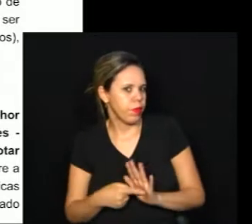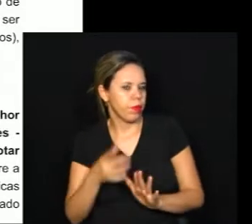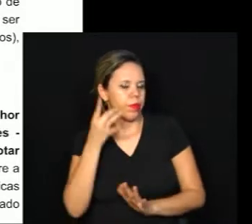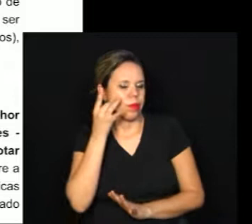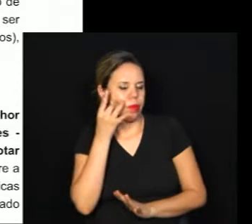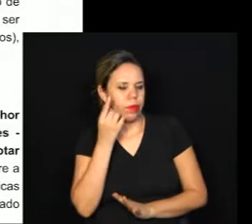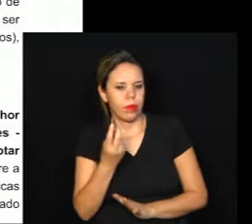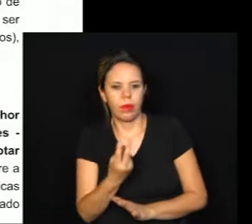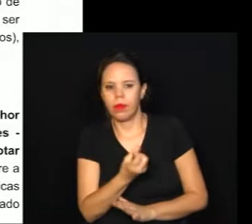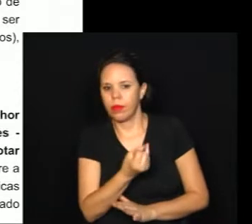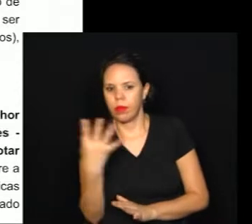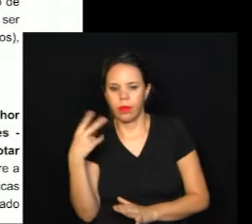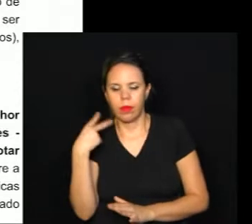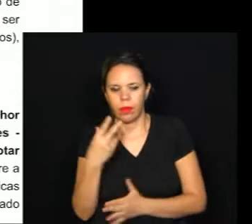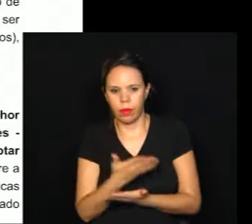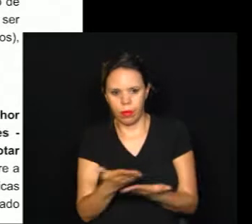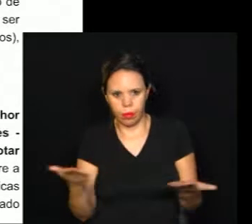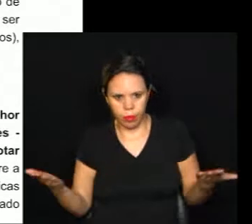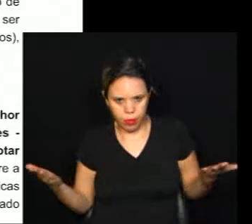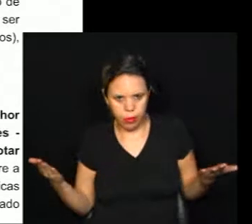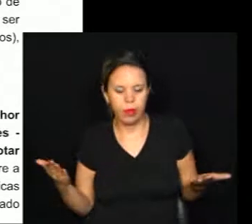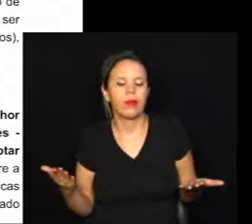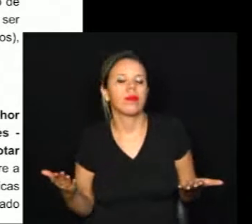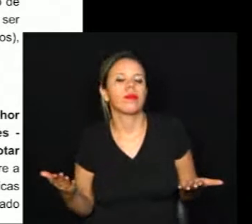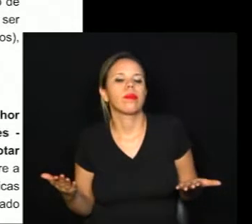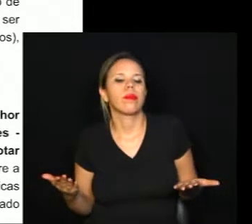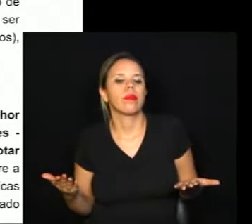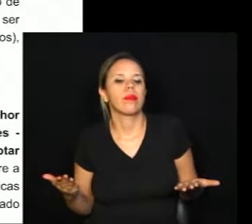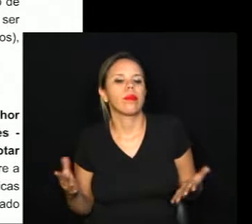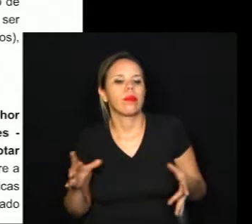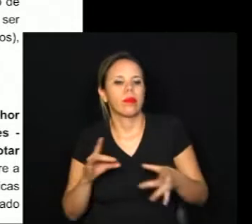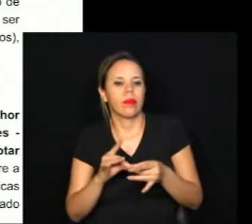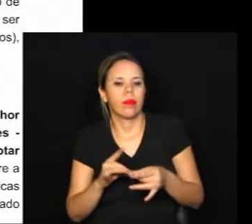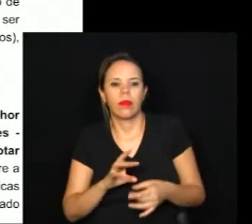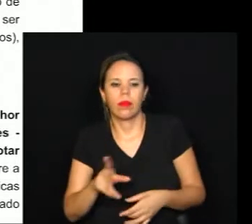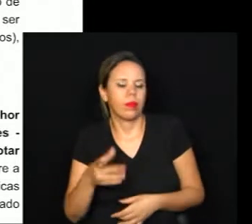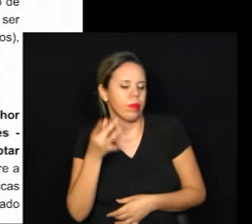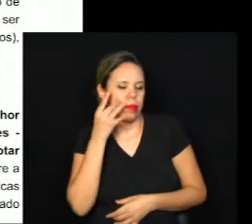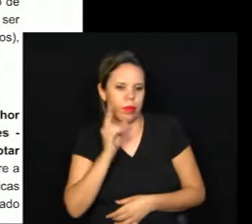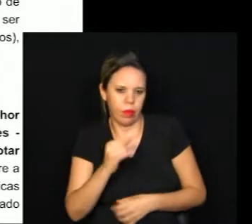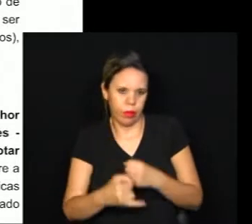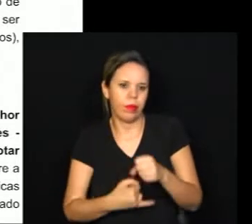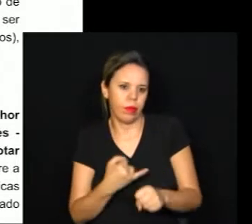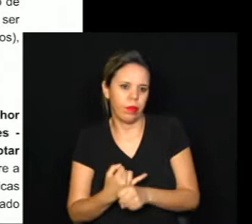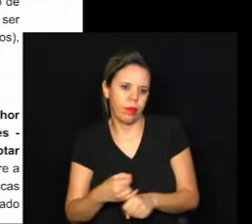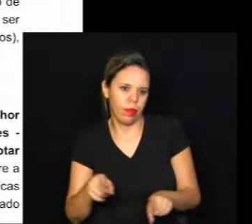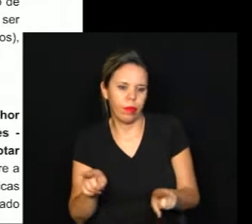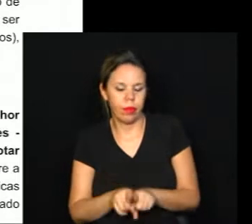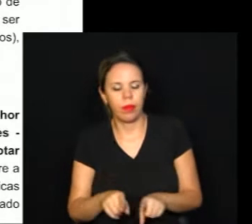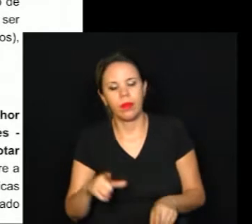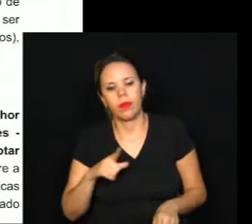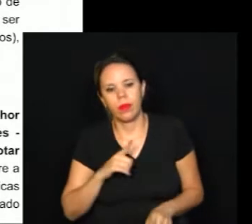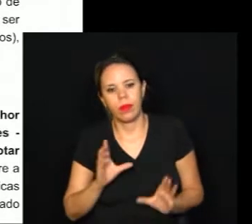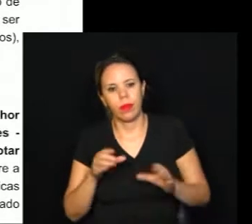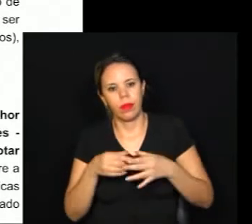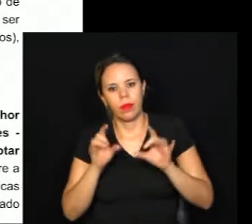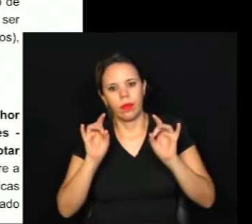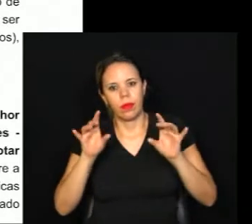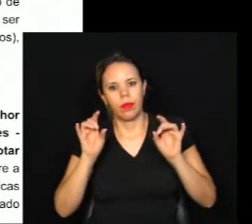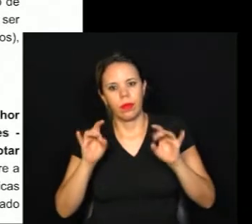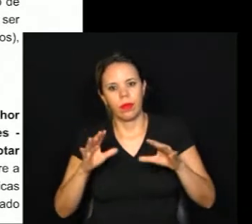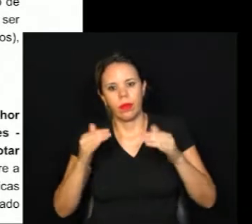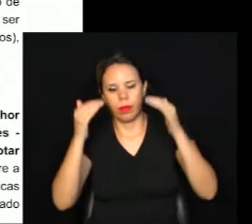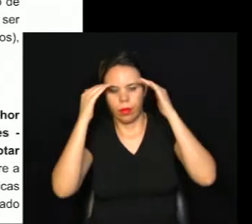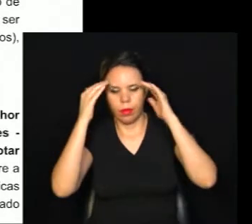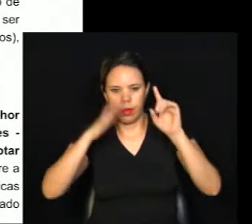de 2/3 dos vereadores plugados, né? Porque não vai ser presencial. E também a comissão especial de